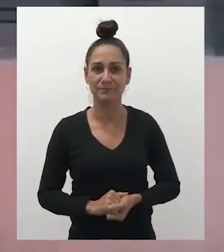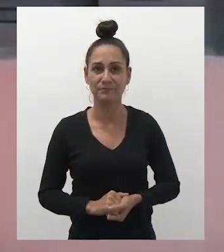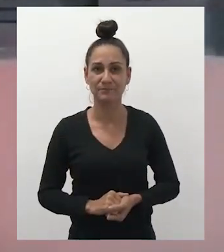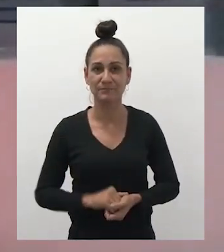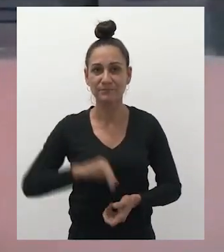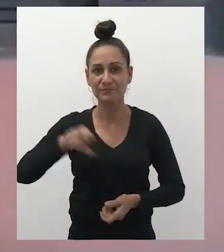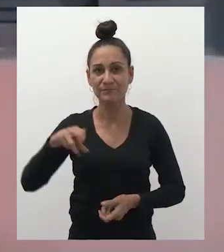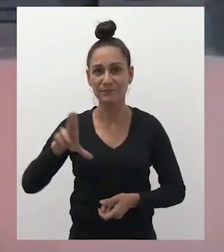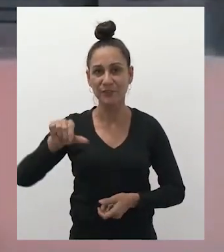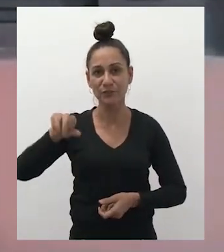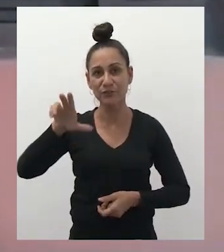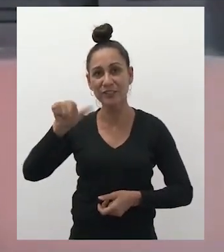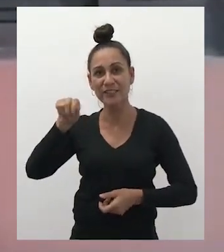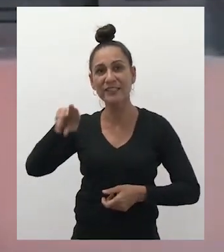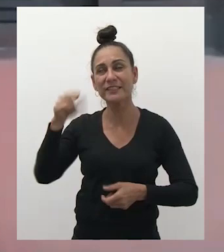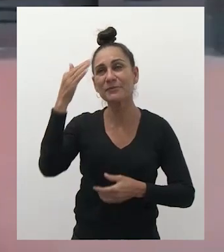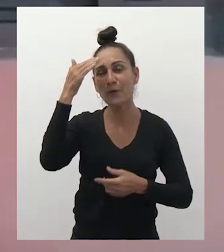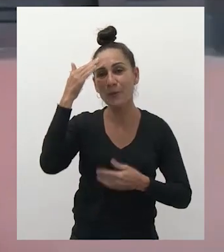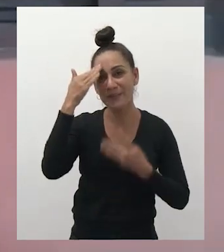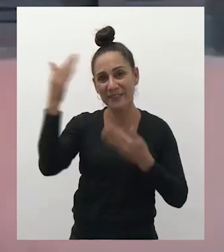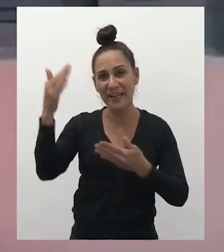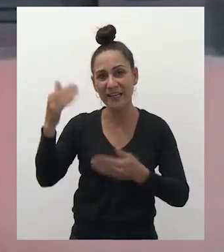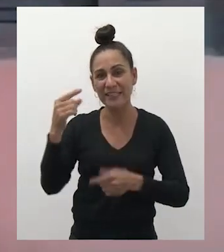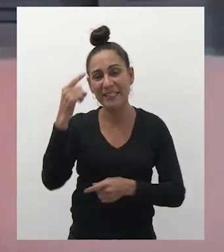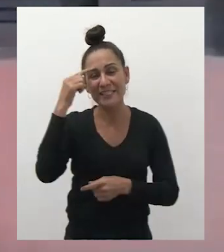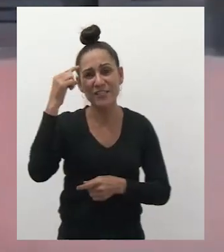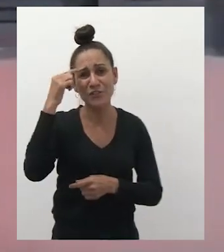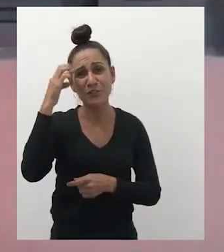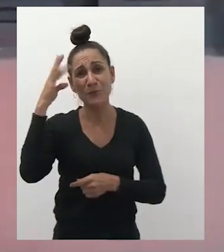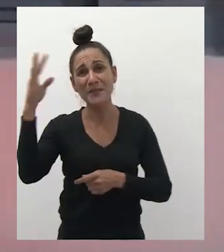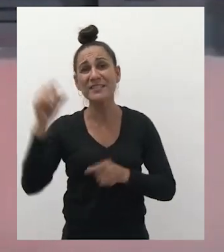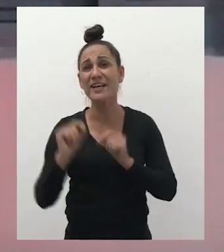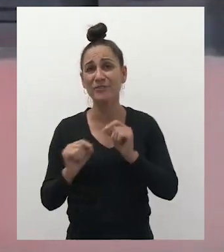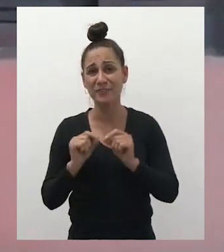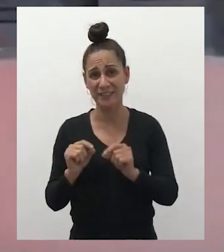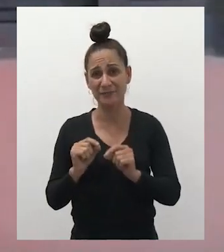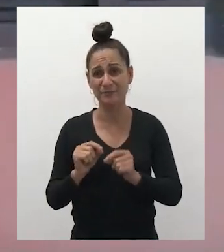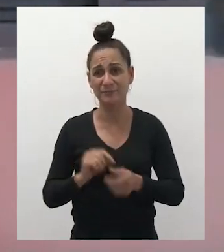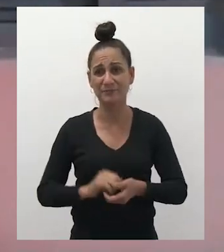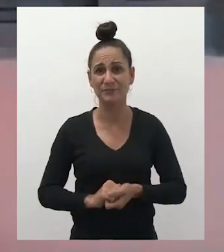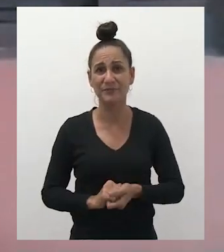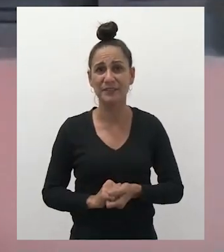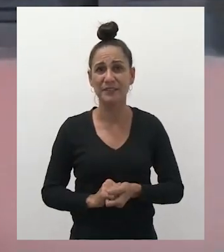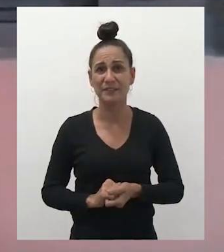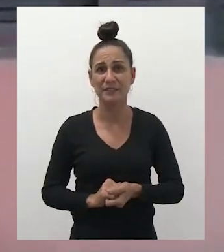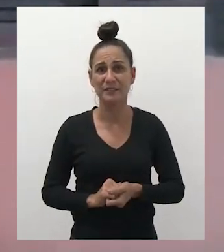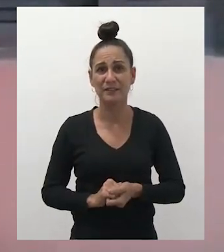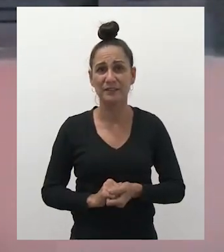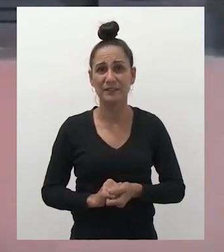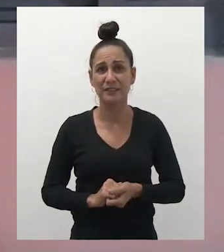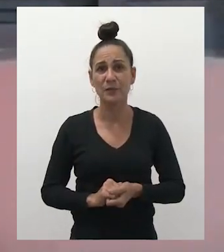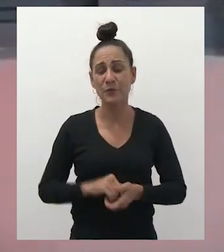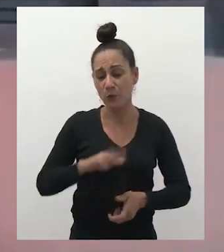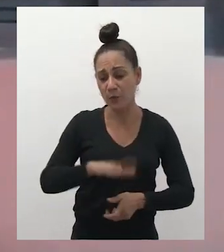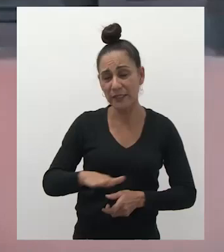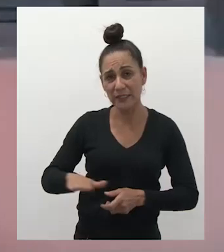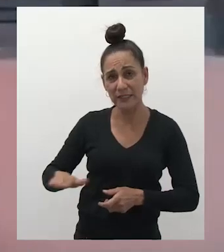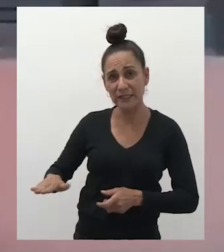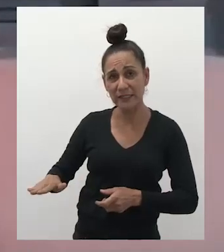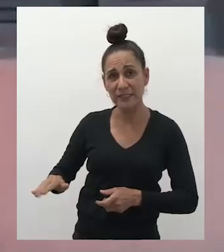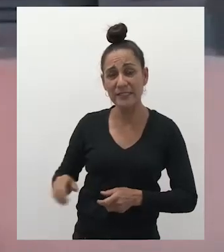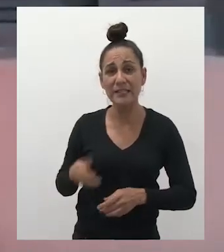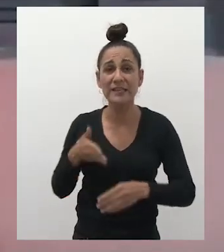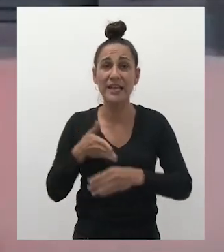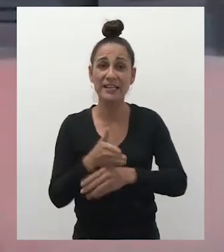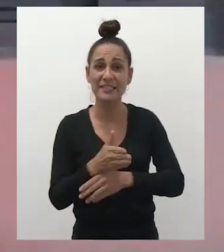Juliana, obrigada. Se a gente pensar, né, que essa falta de registro de nascimento já bloqueia uma criança a ter